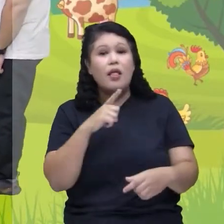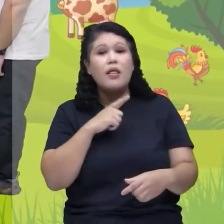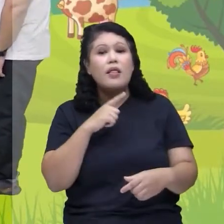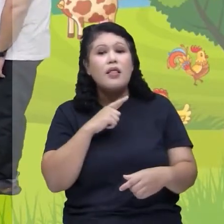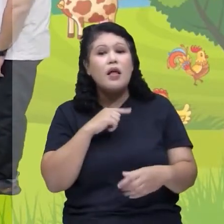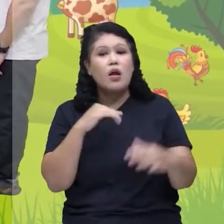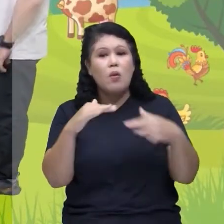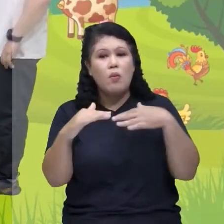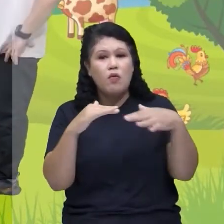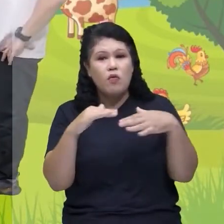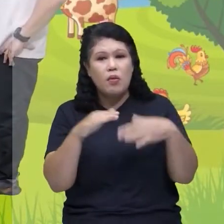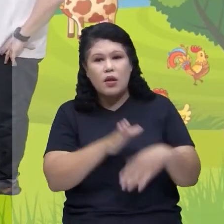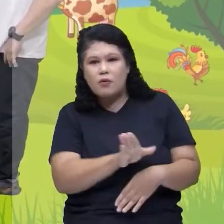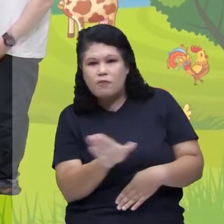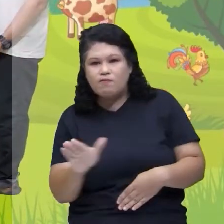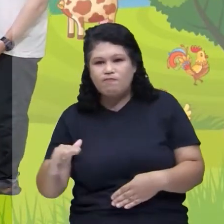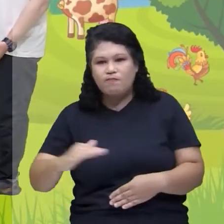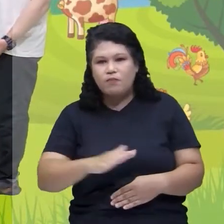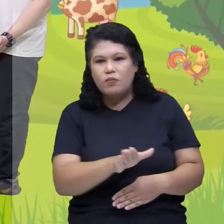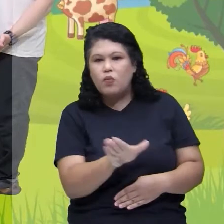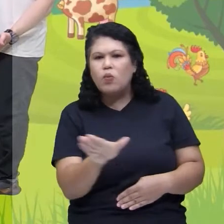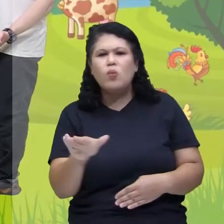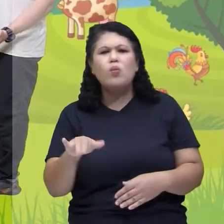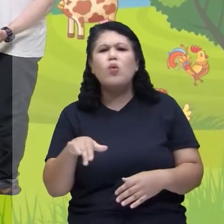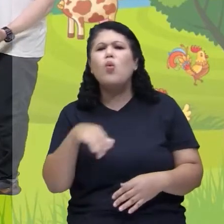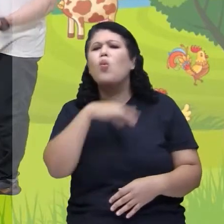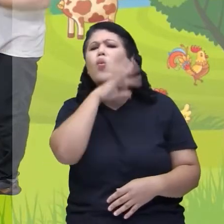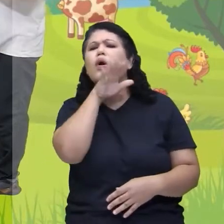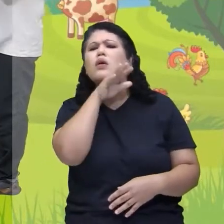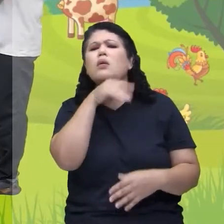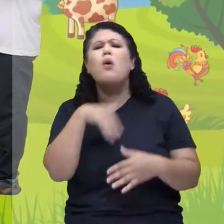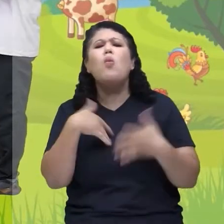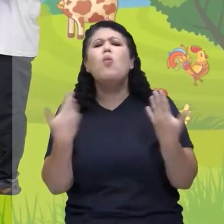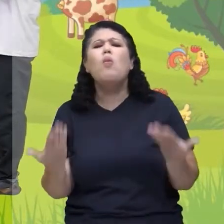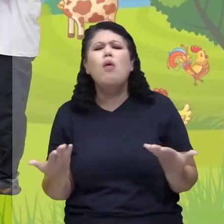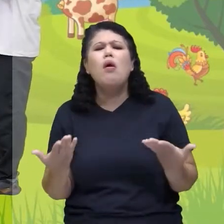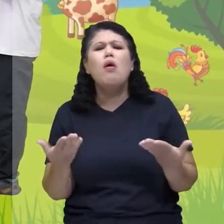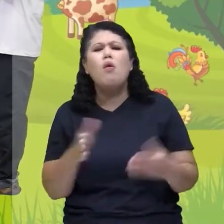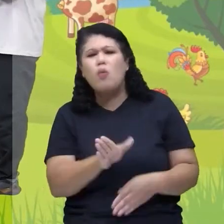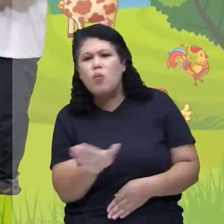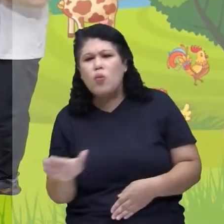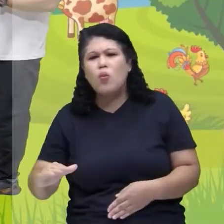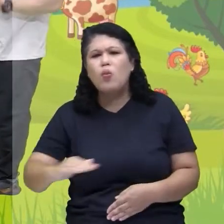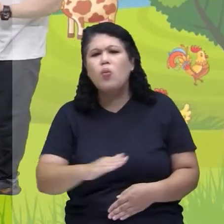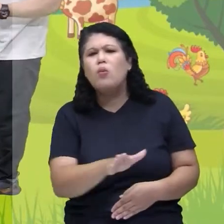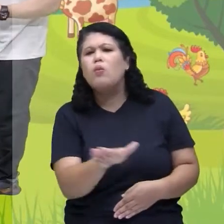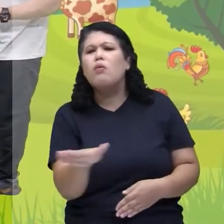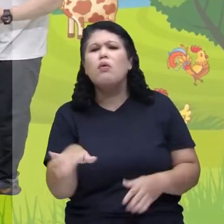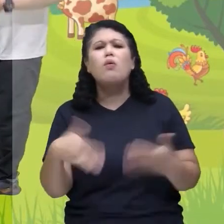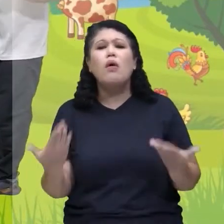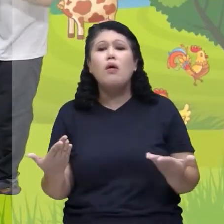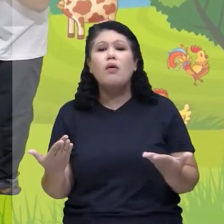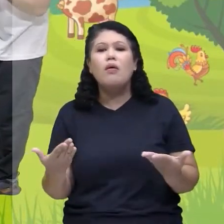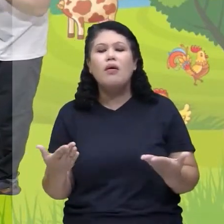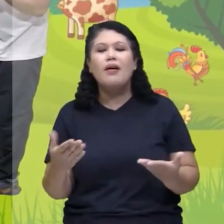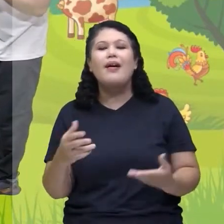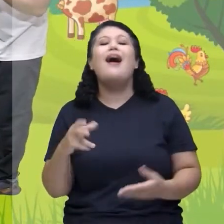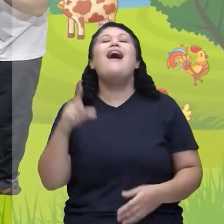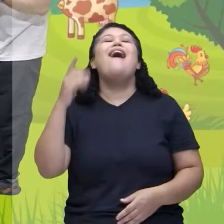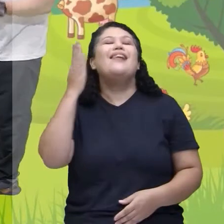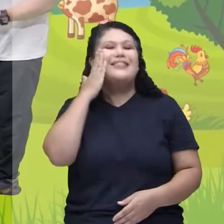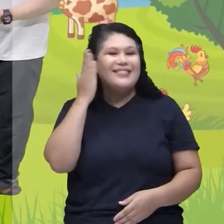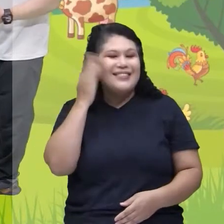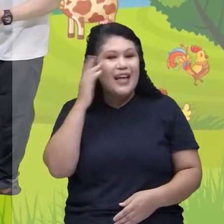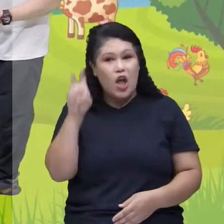de zigue-zague. Qual será o animal que faz o movimento de zigue-zague? Vamos pensar aqui. Já sei, a